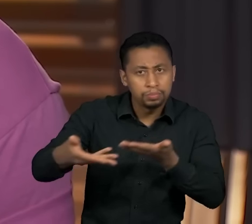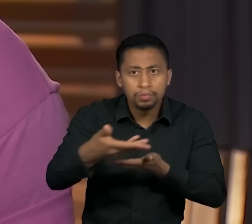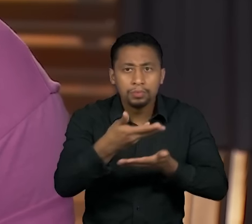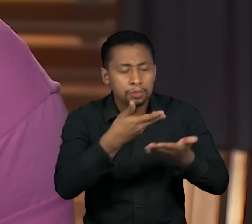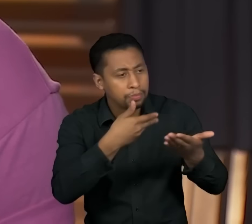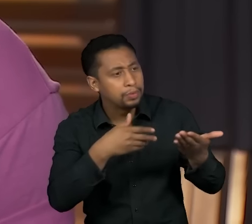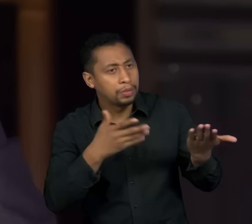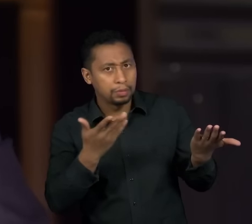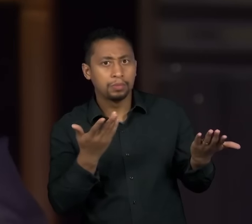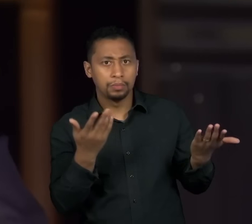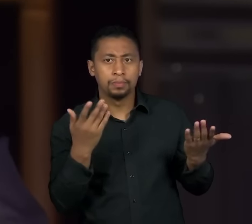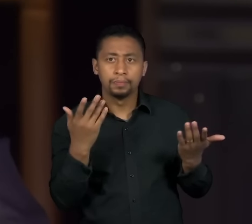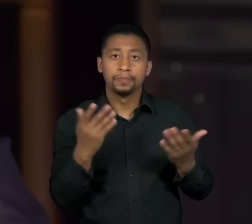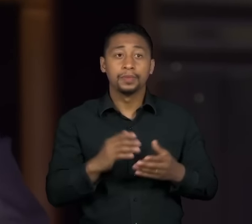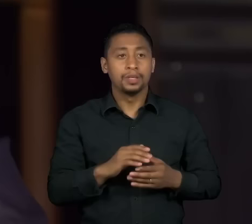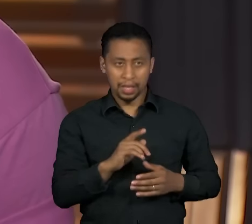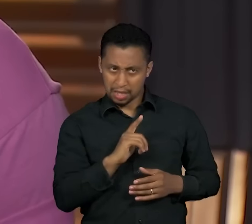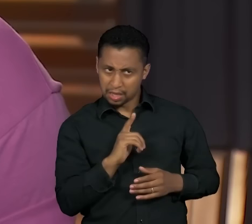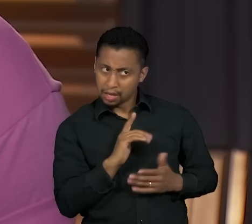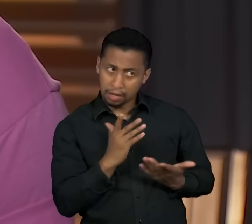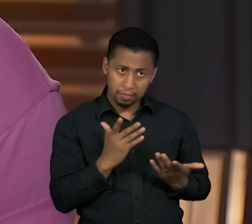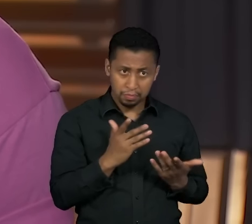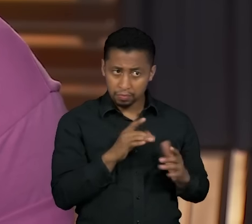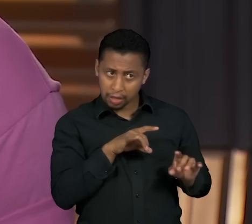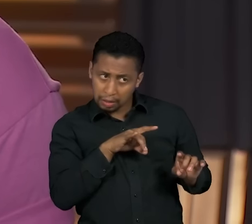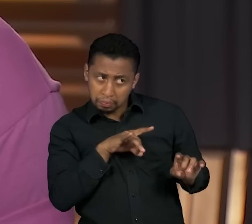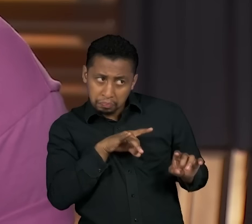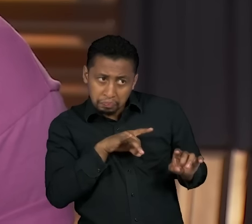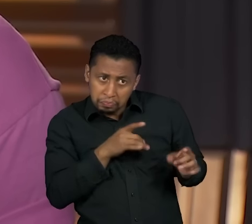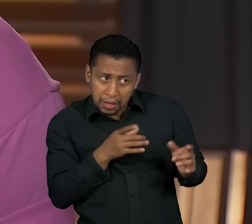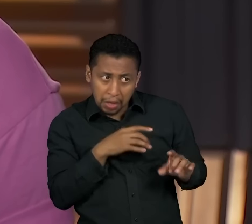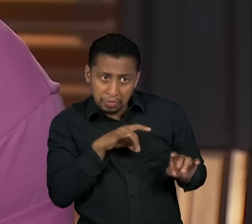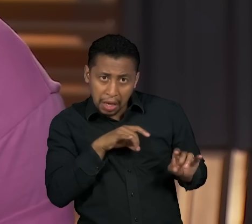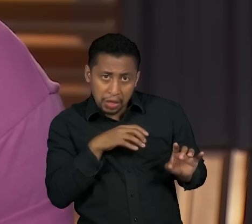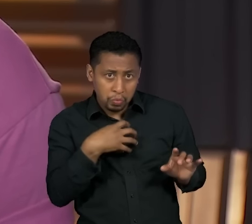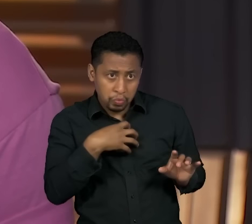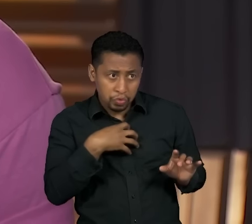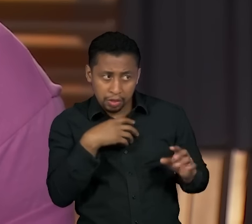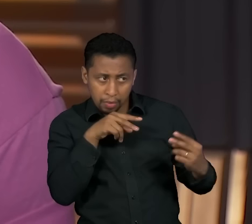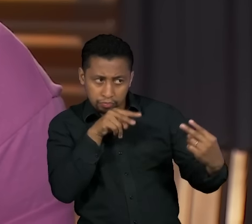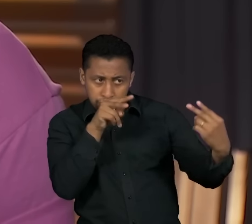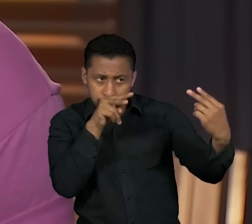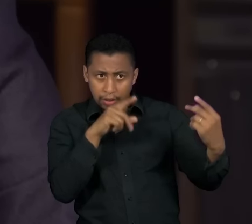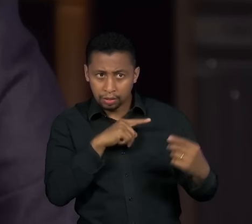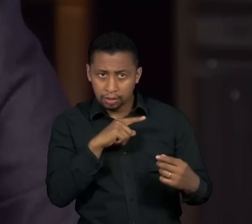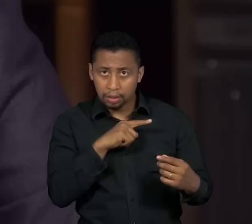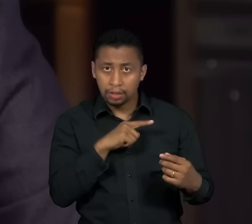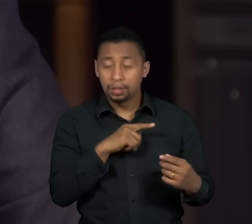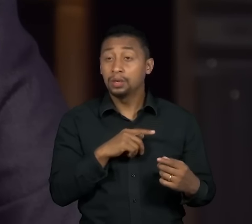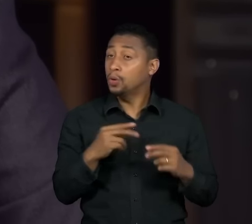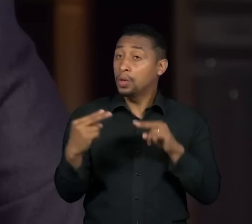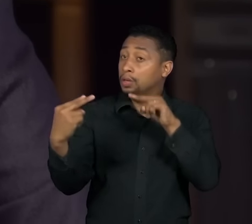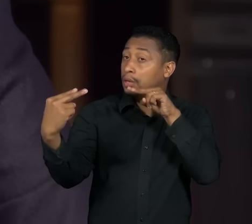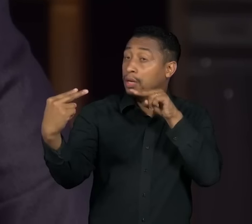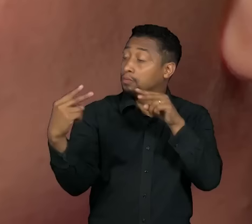que tem uma técnica de olhar para o outro que você possa nos ensinar? Acho que olhar. Olhar mesmo,